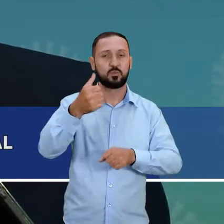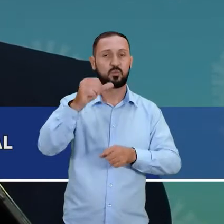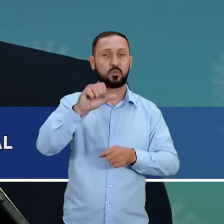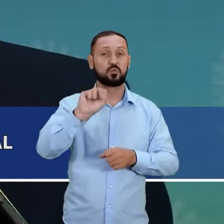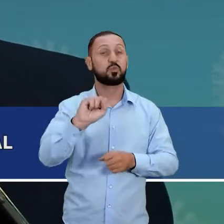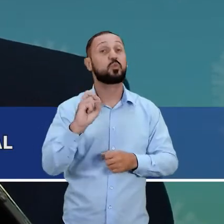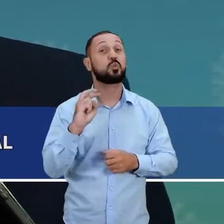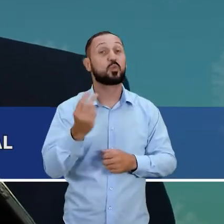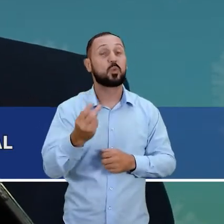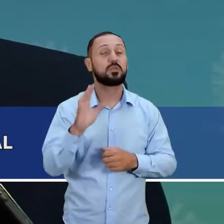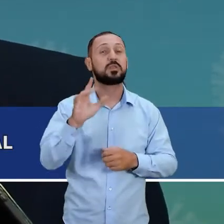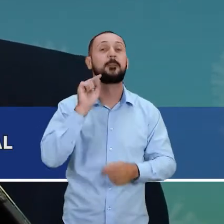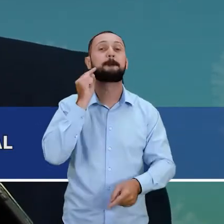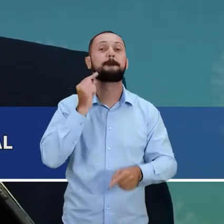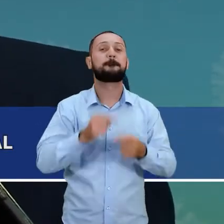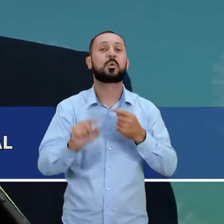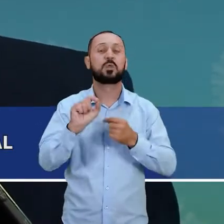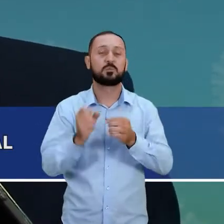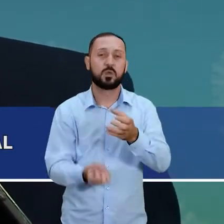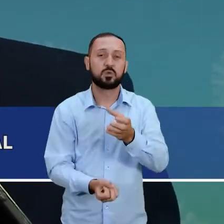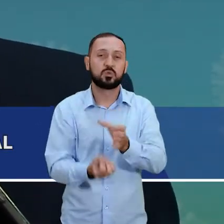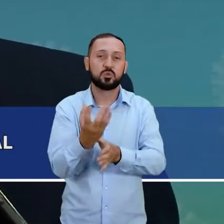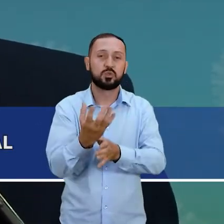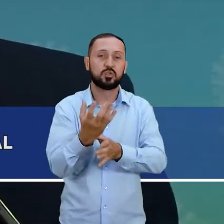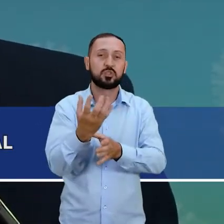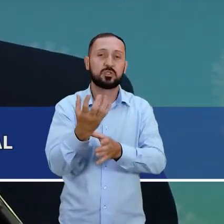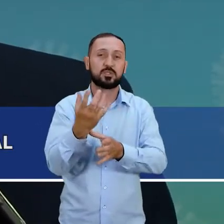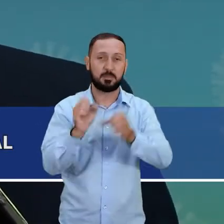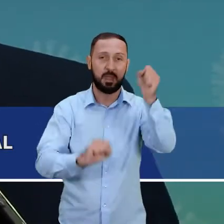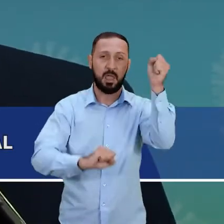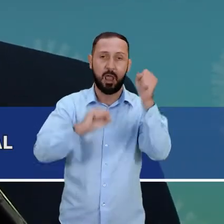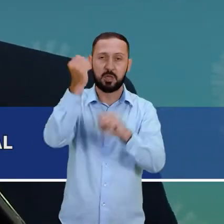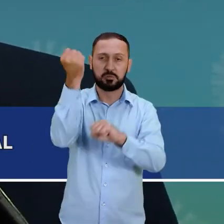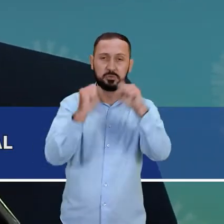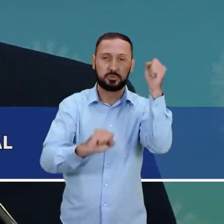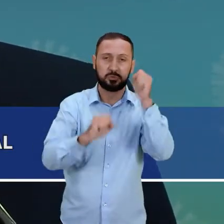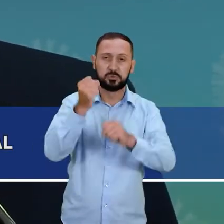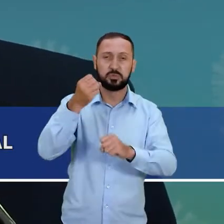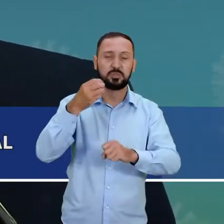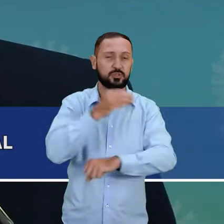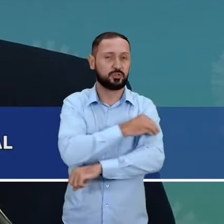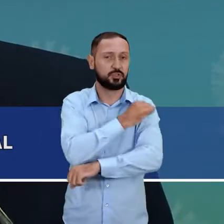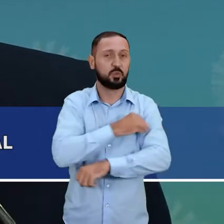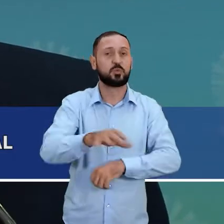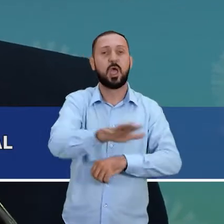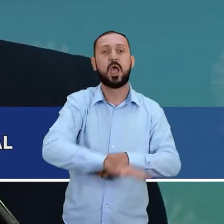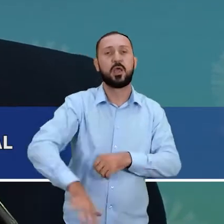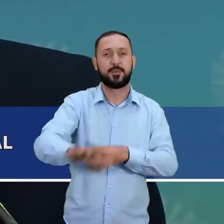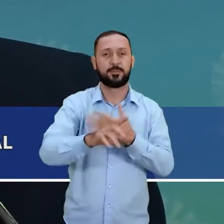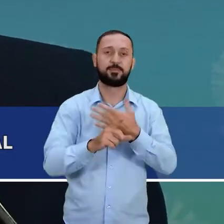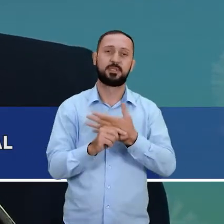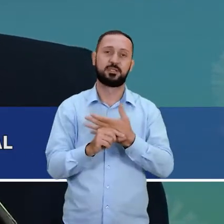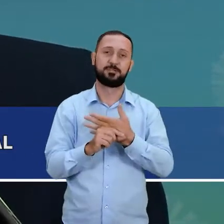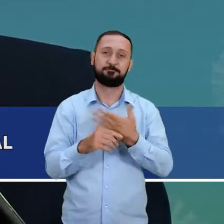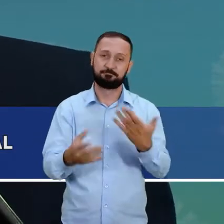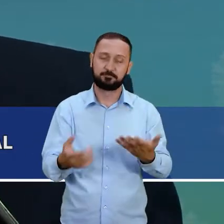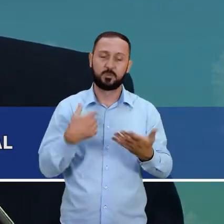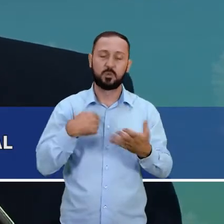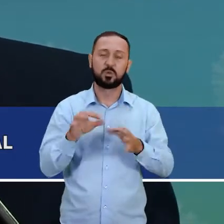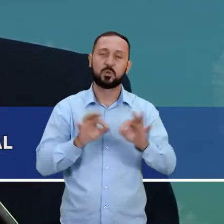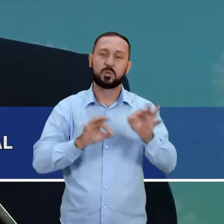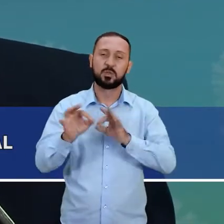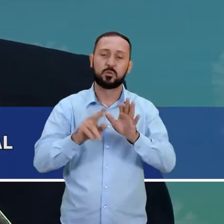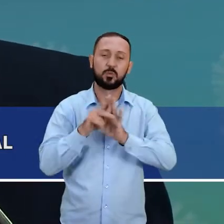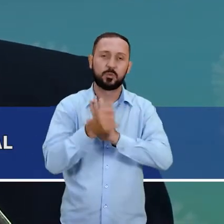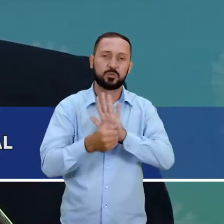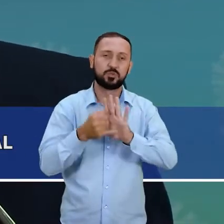de 1982, que proíbe a instalação de usinas de álcool na região do Pantanal, né? Nós estamos